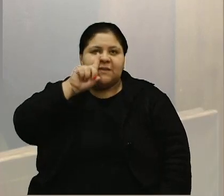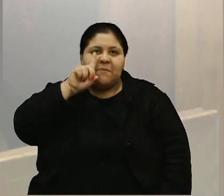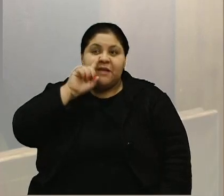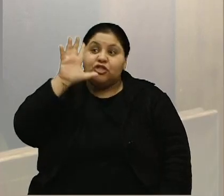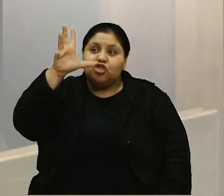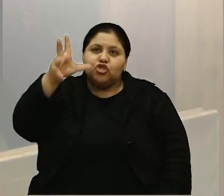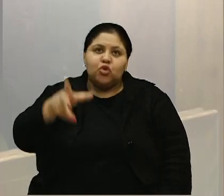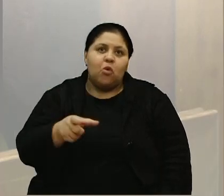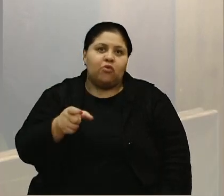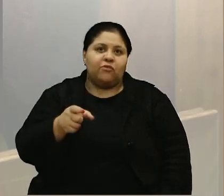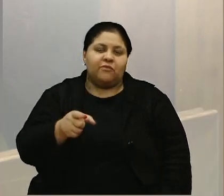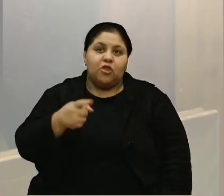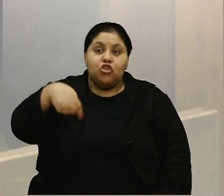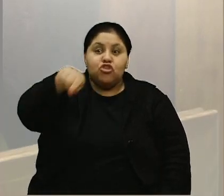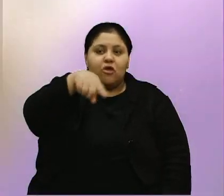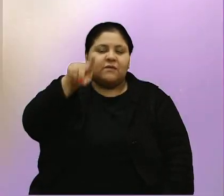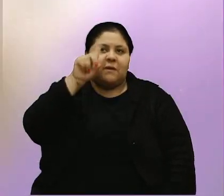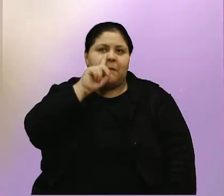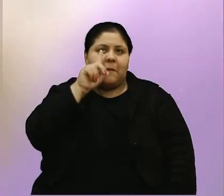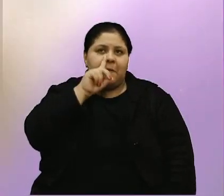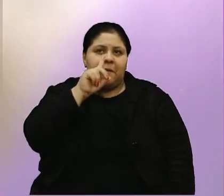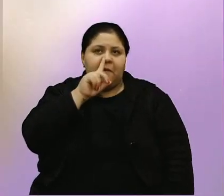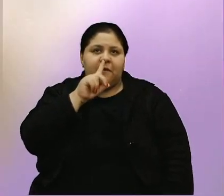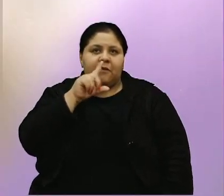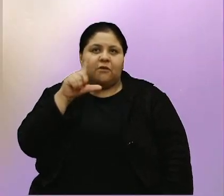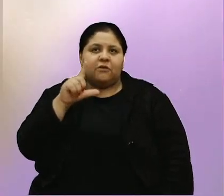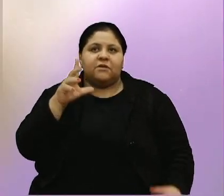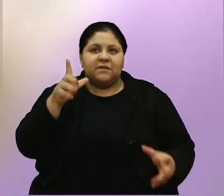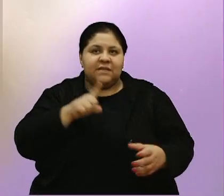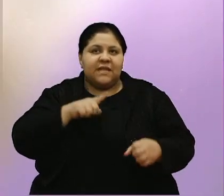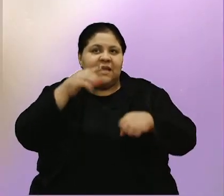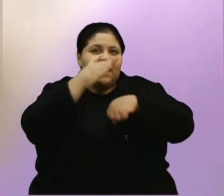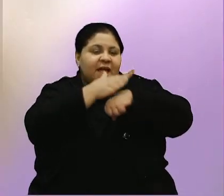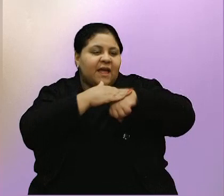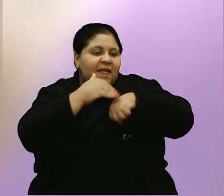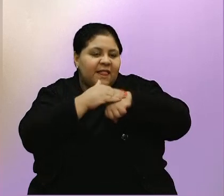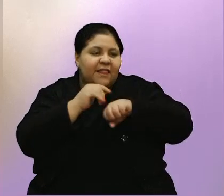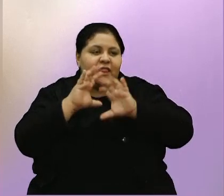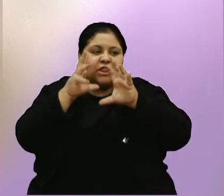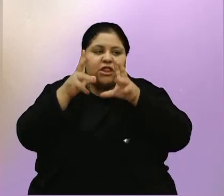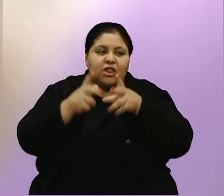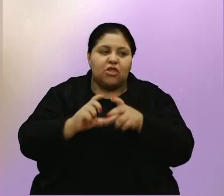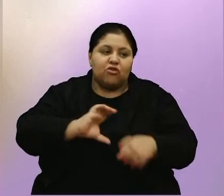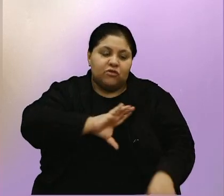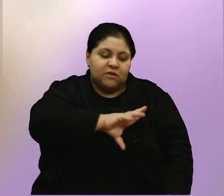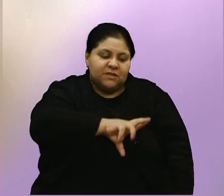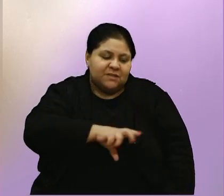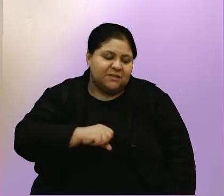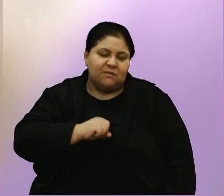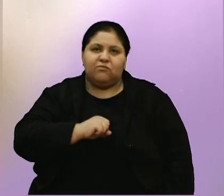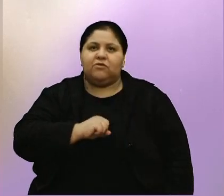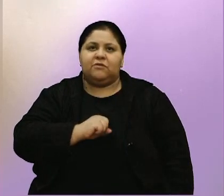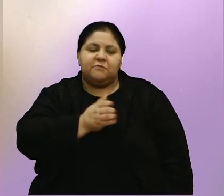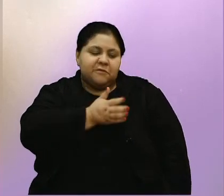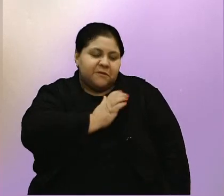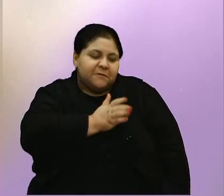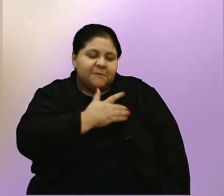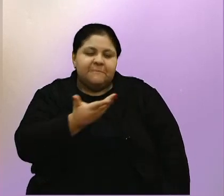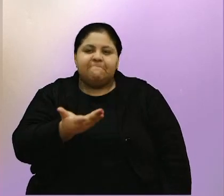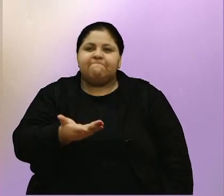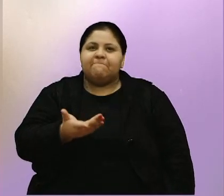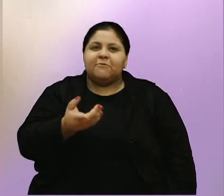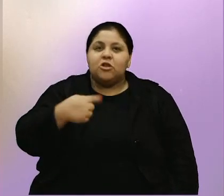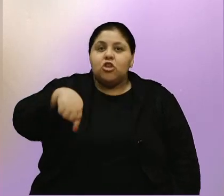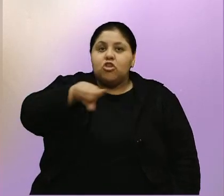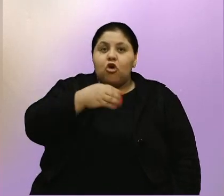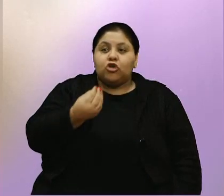que estão aqui, é nossa mãe. E todos têm carinho por ela, todos amo ela de coração, porque às vezes até nós,